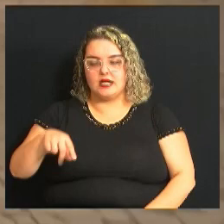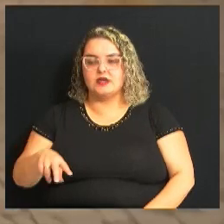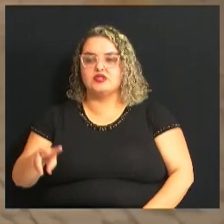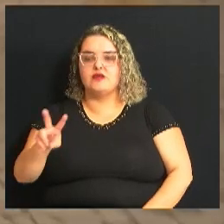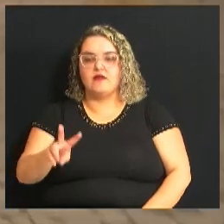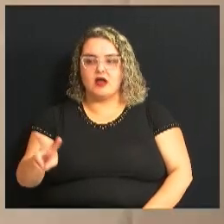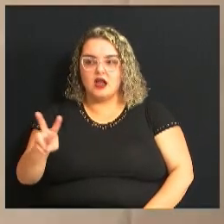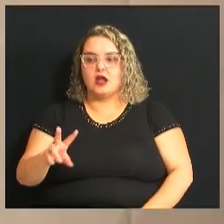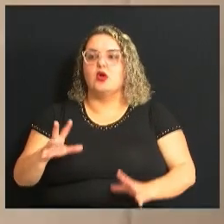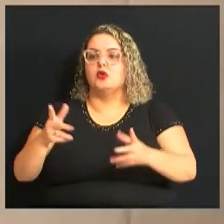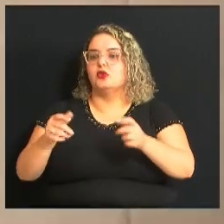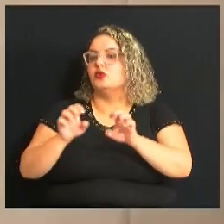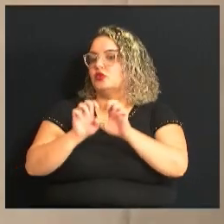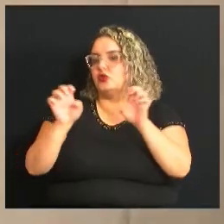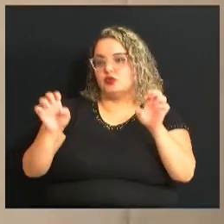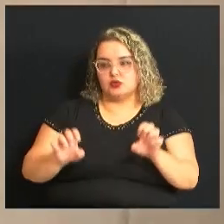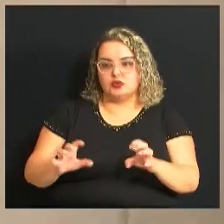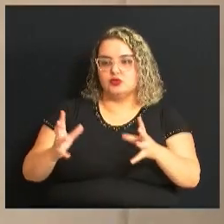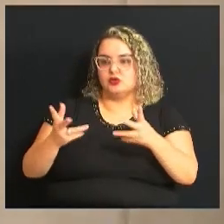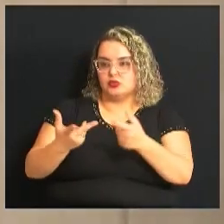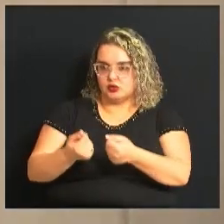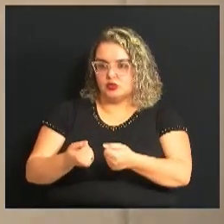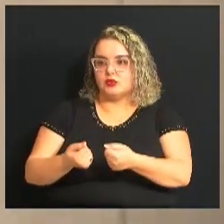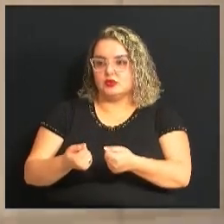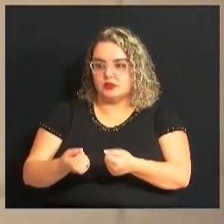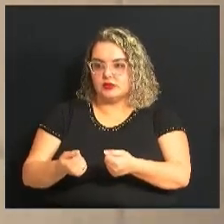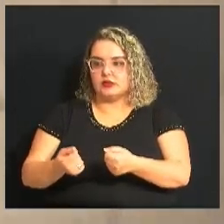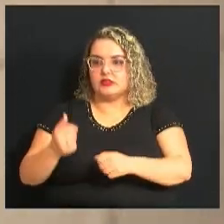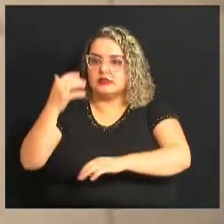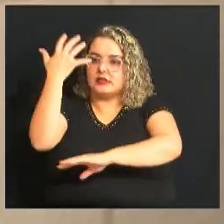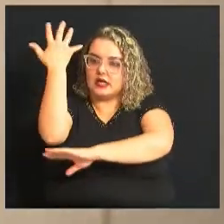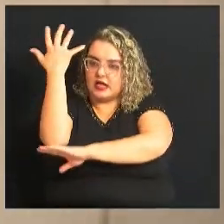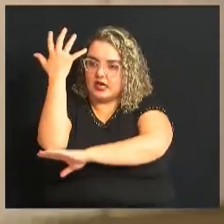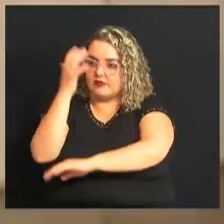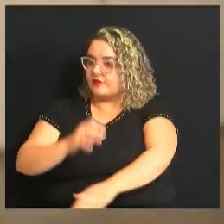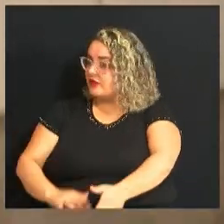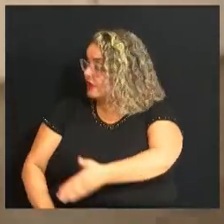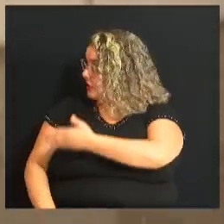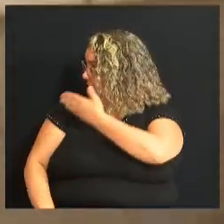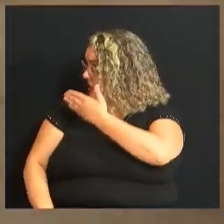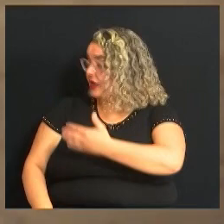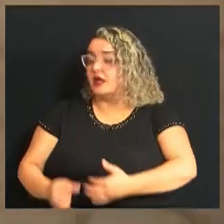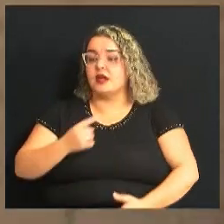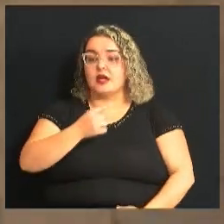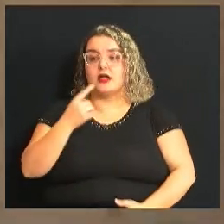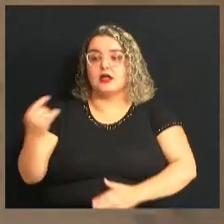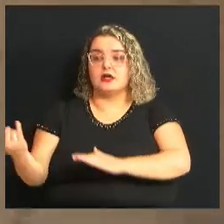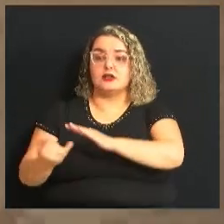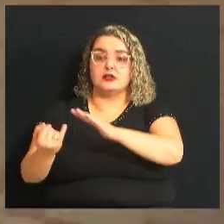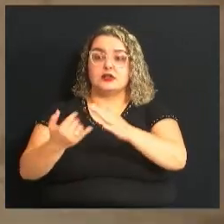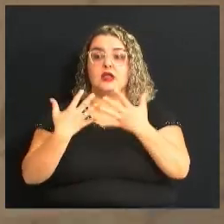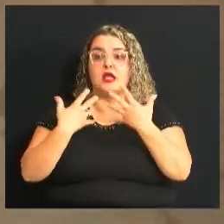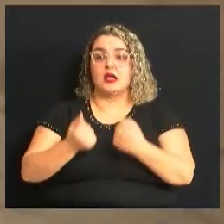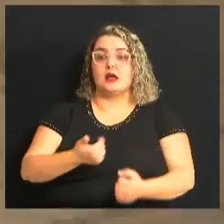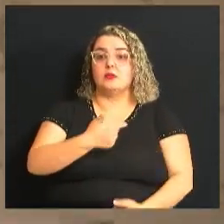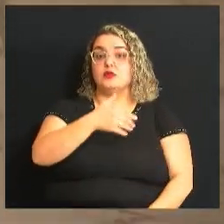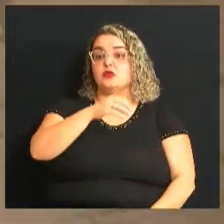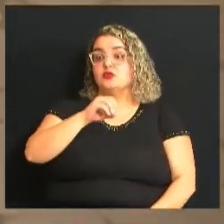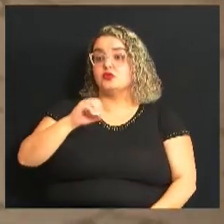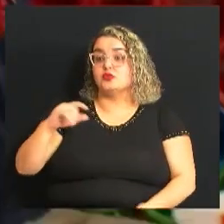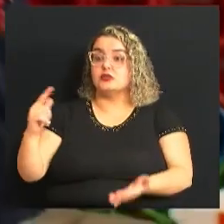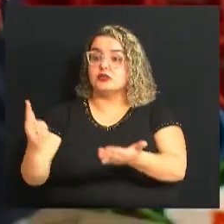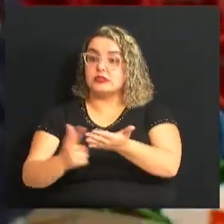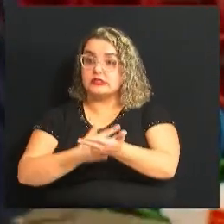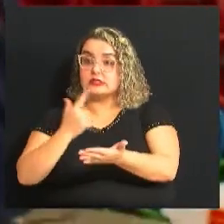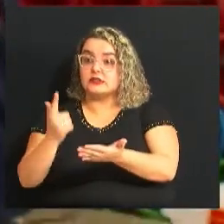Toda a parte, a estrutura dele, né, dessa árvore, e cada instituição recebe 200 livros. Nessa edição a